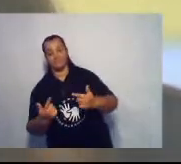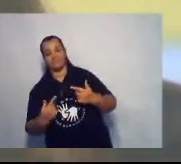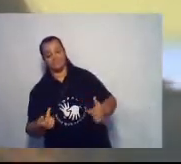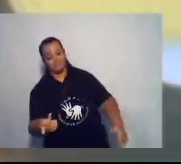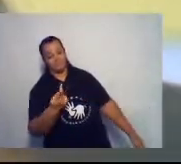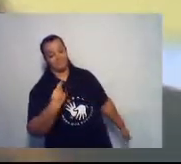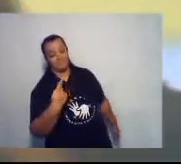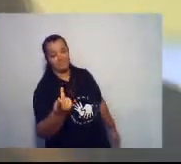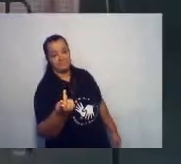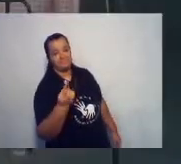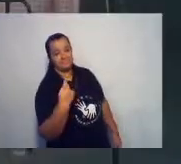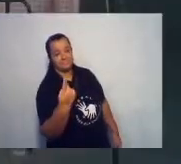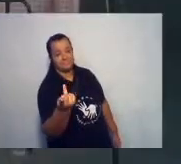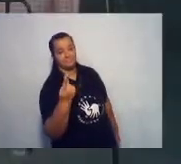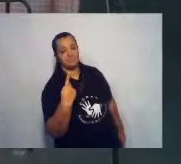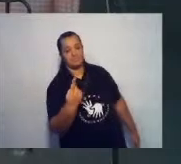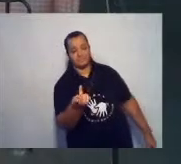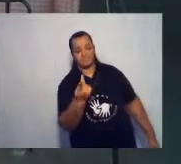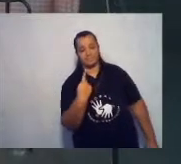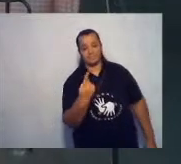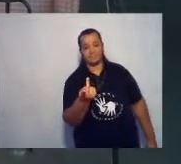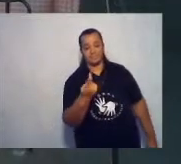que sorte a nossa.